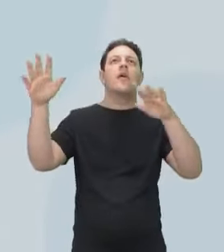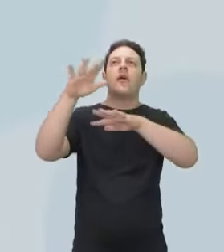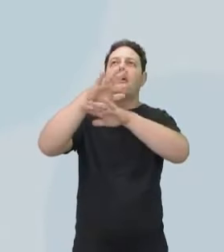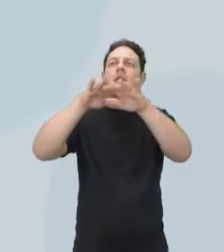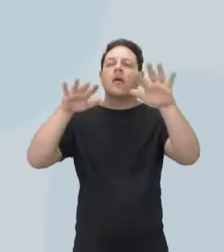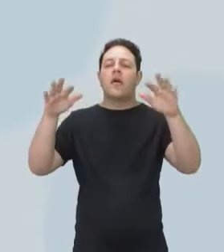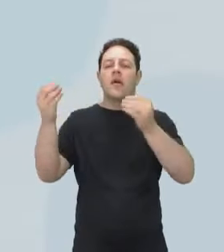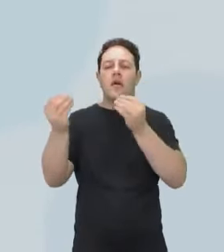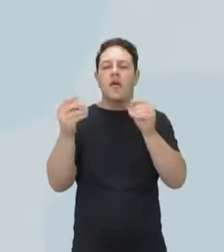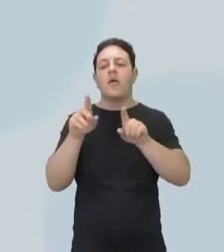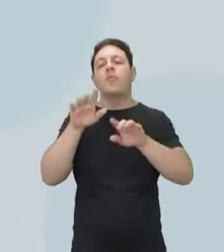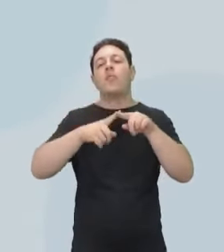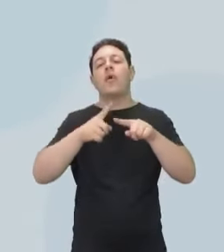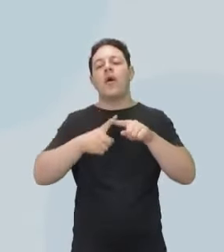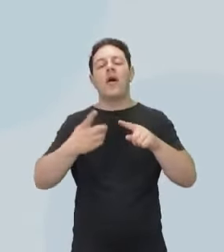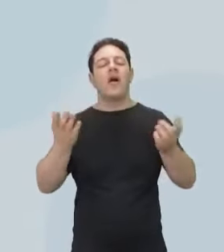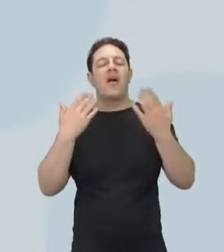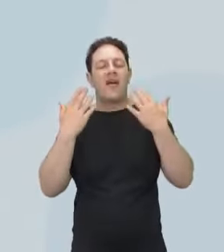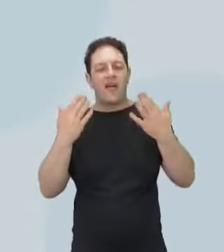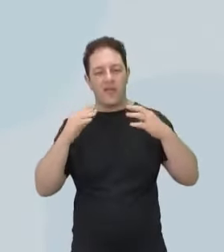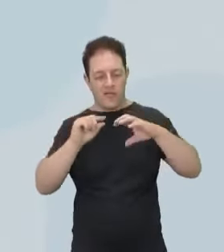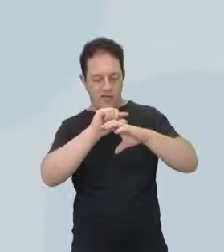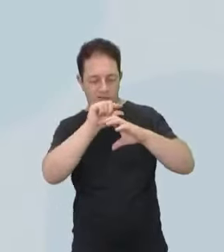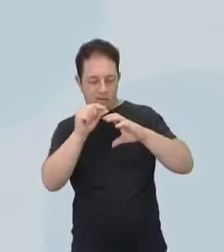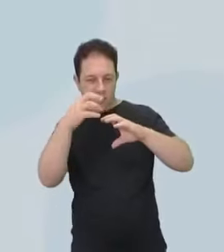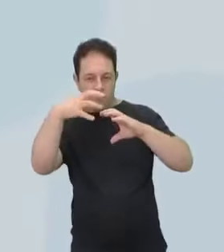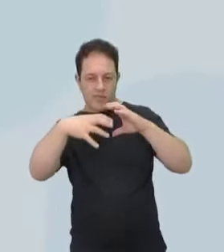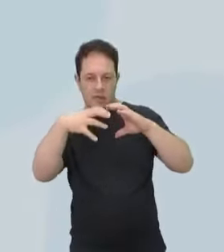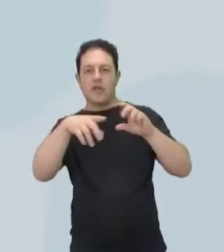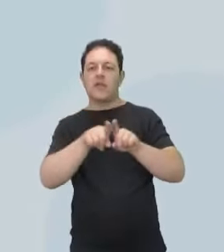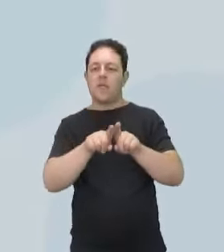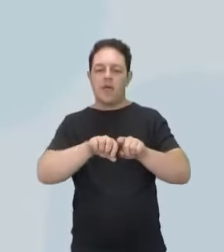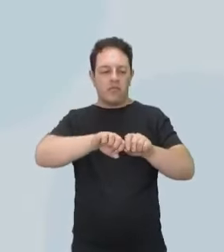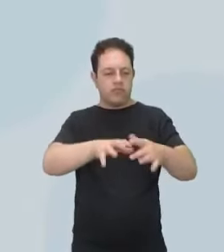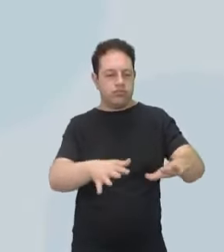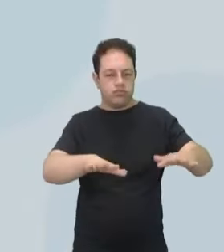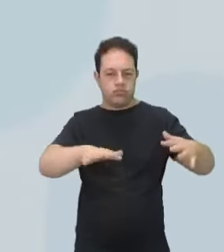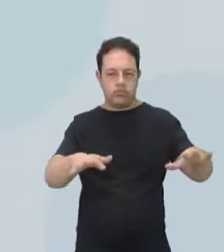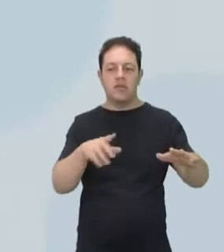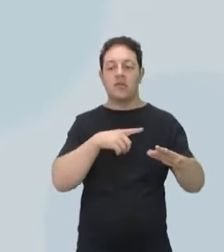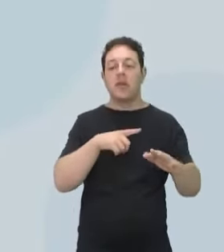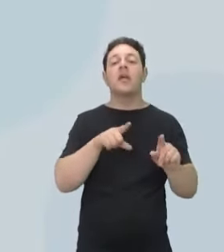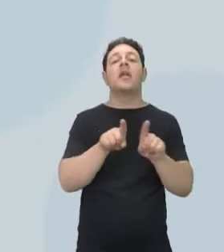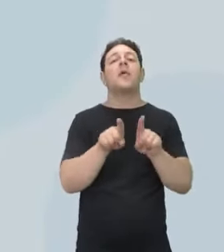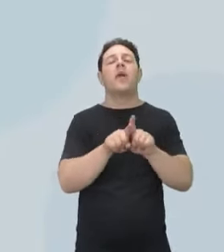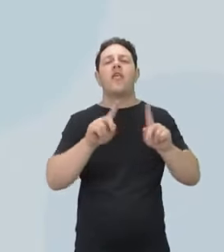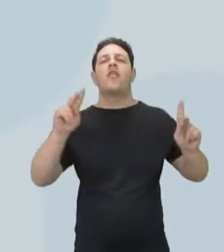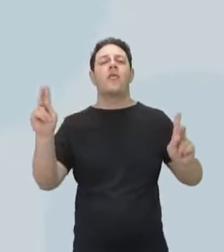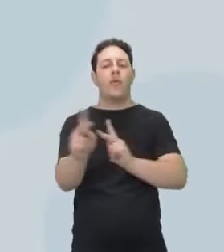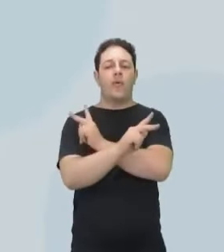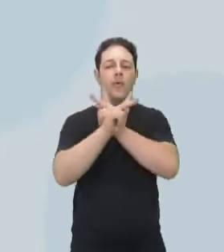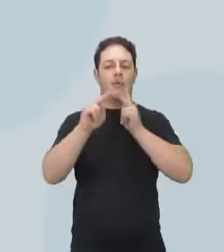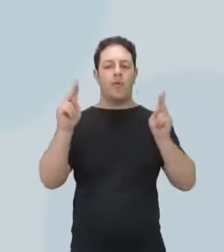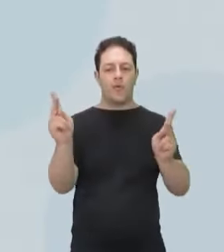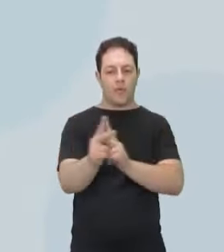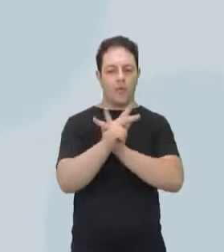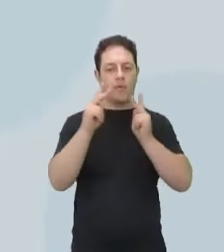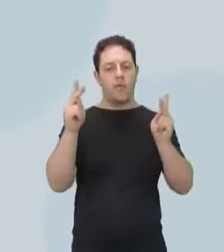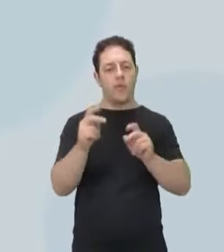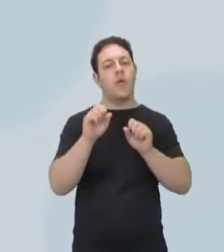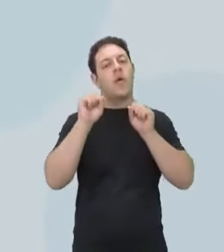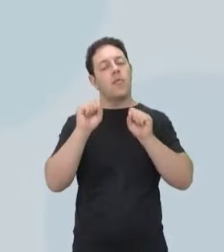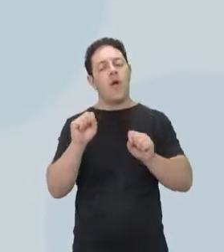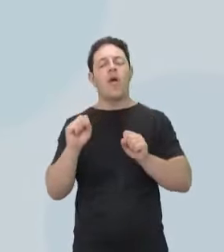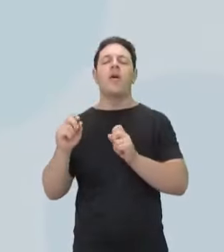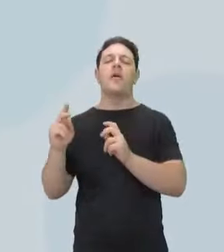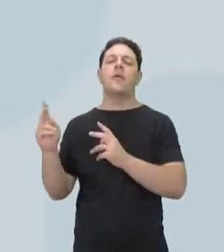do calor que flui na atmosfera, até das correntes marinhas. Né? Tenho a geração do vento, que pode se apresentar desde